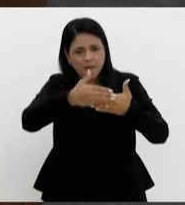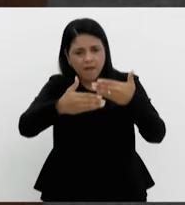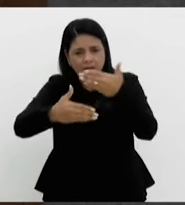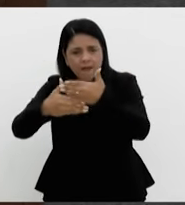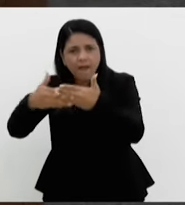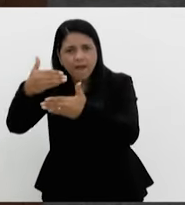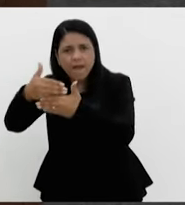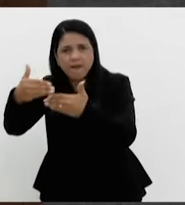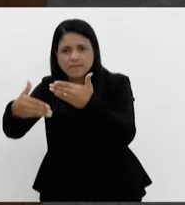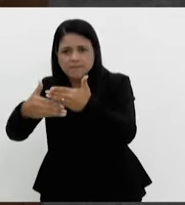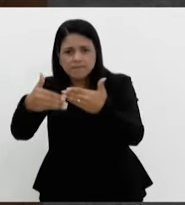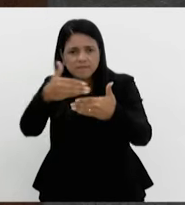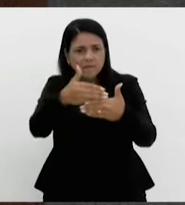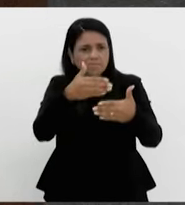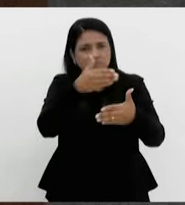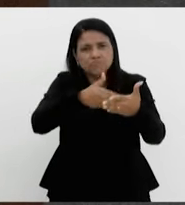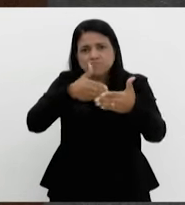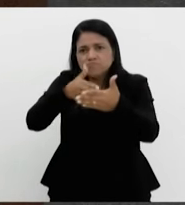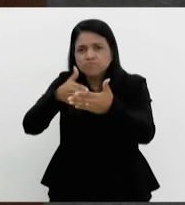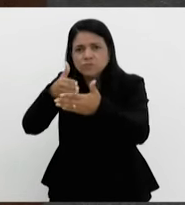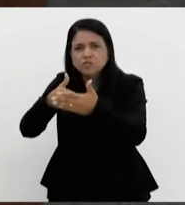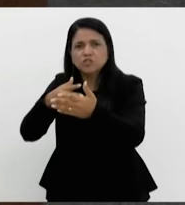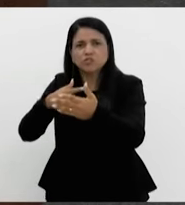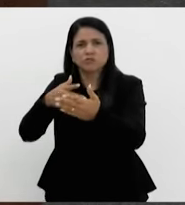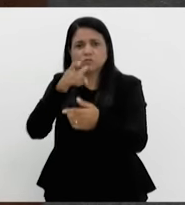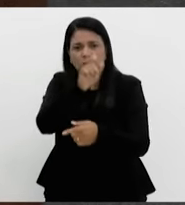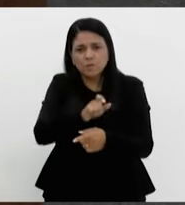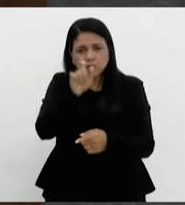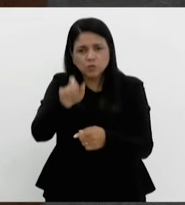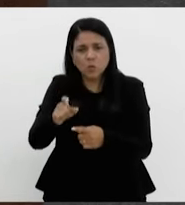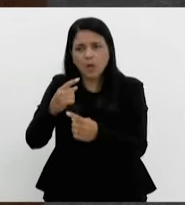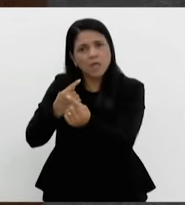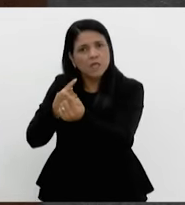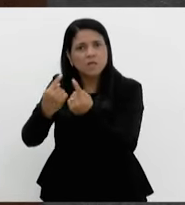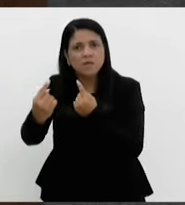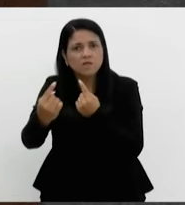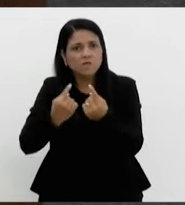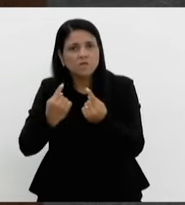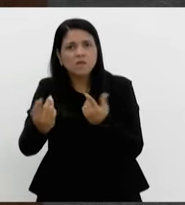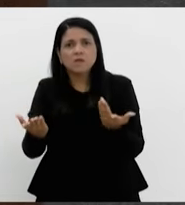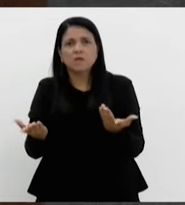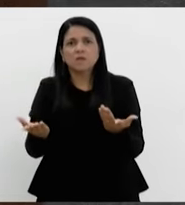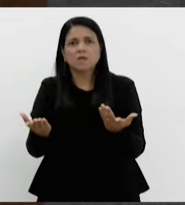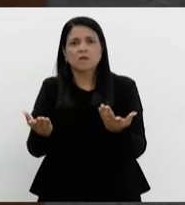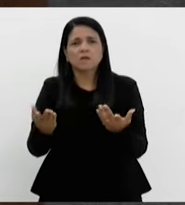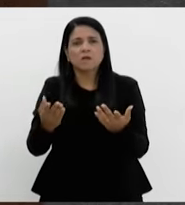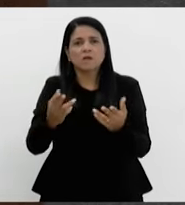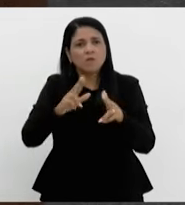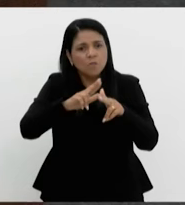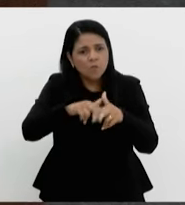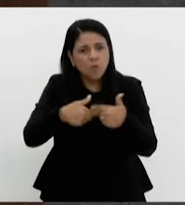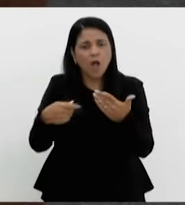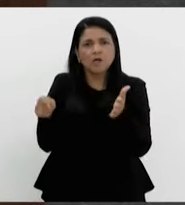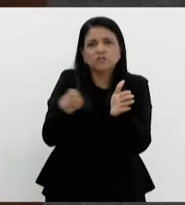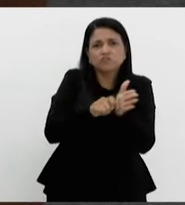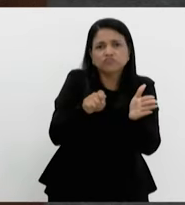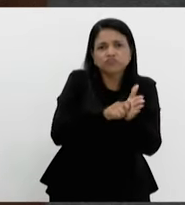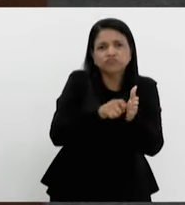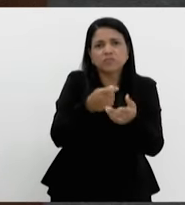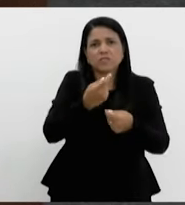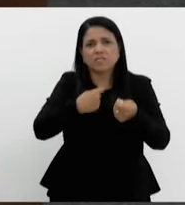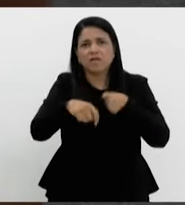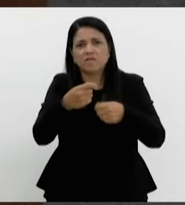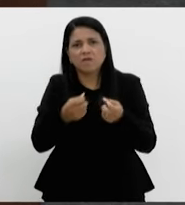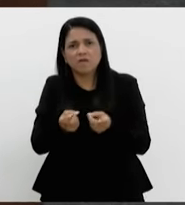impedindo a livre circulação de todo, dos traficantes, da estica do tráfico no